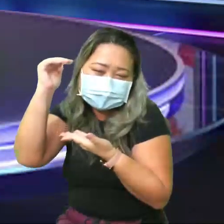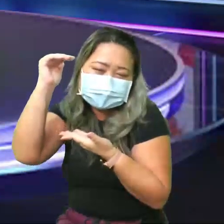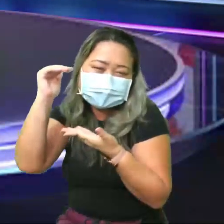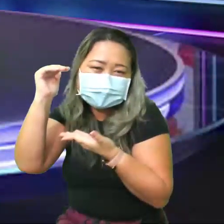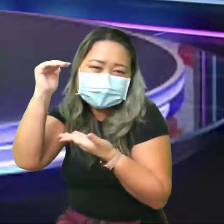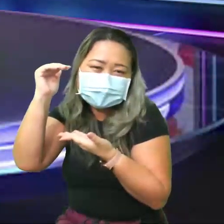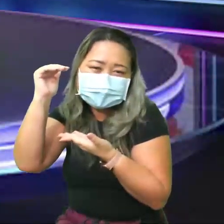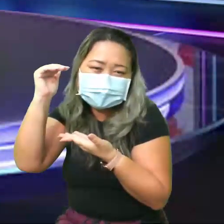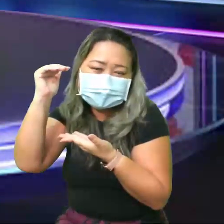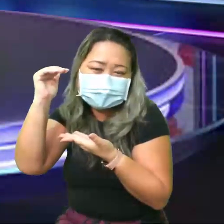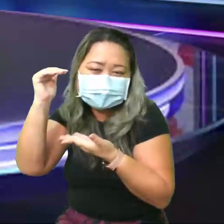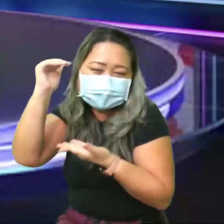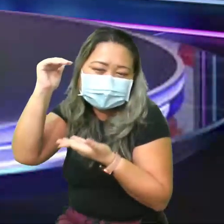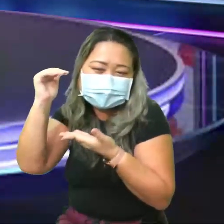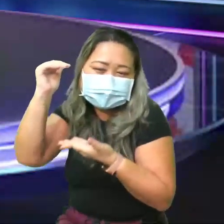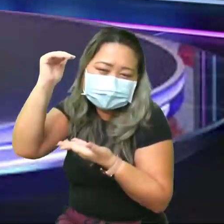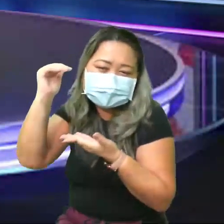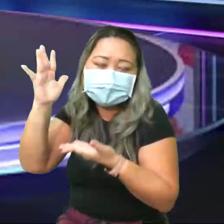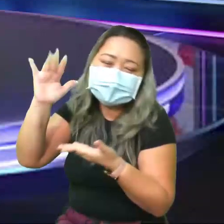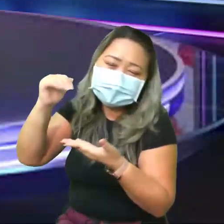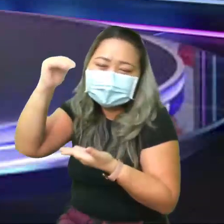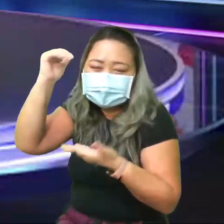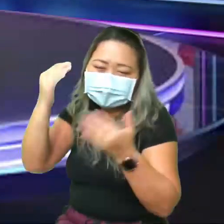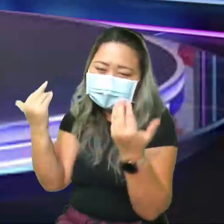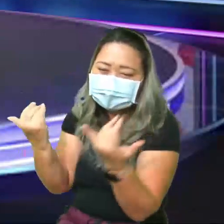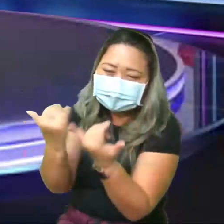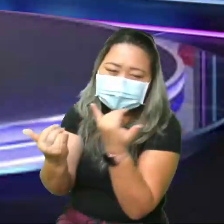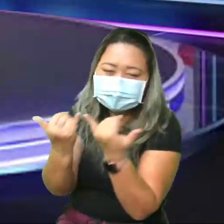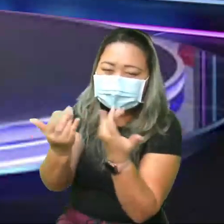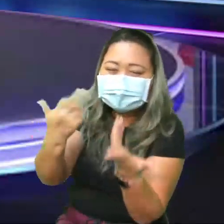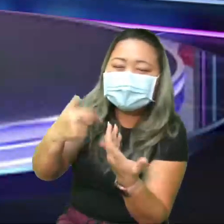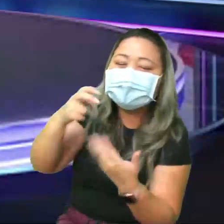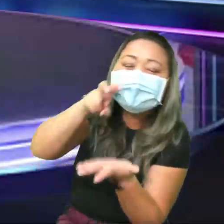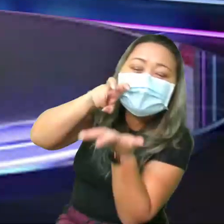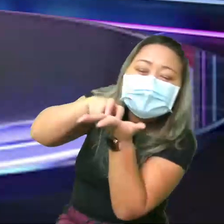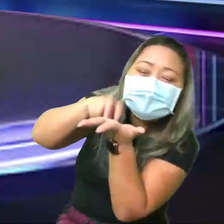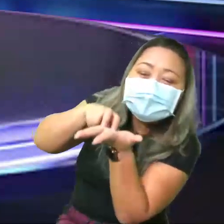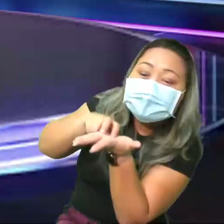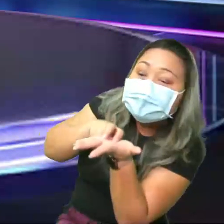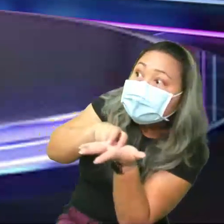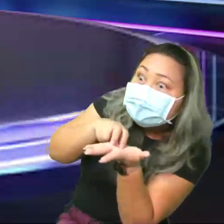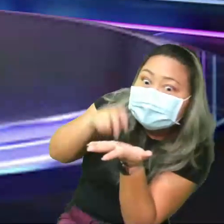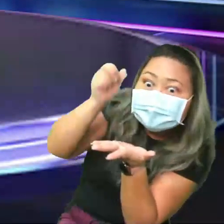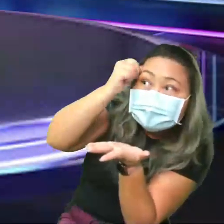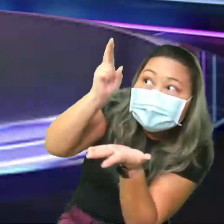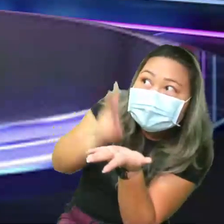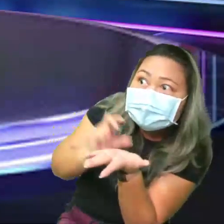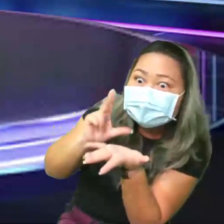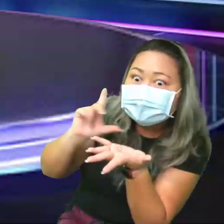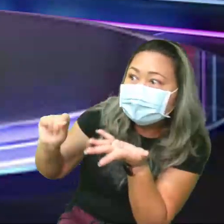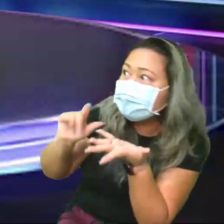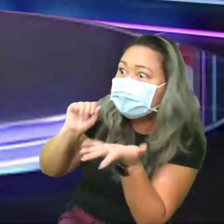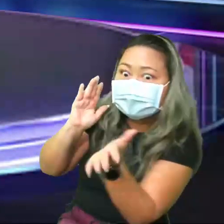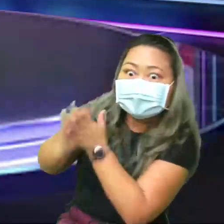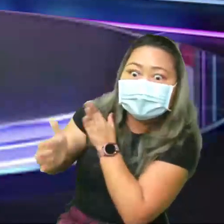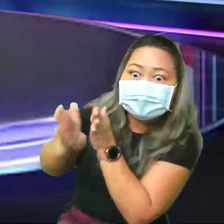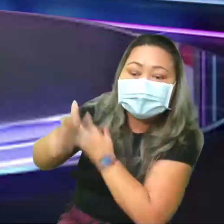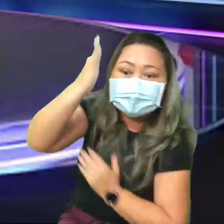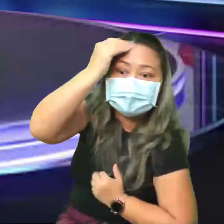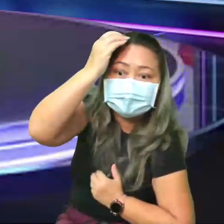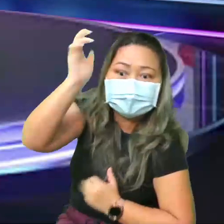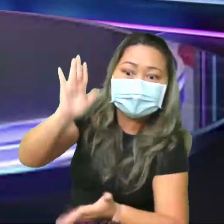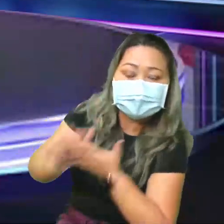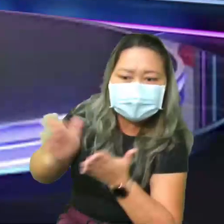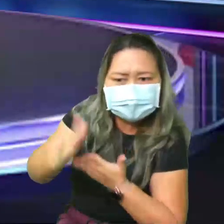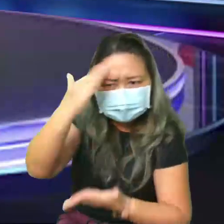bem bonito. E na nossa região aqui é muito comum. E esses saimiris, eles estavam ali passeando. E aí eles